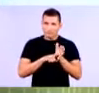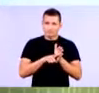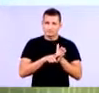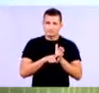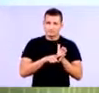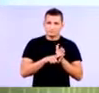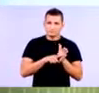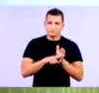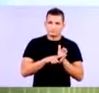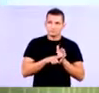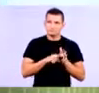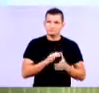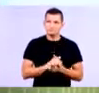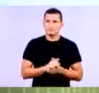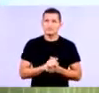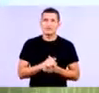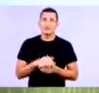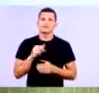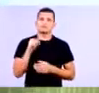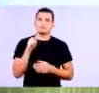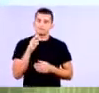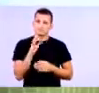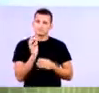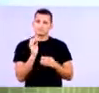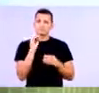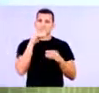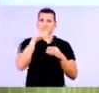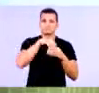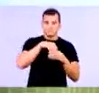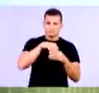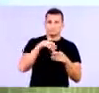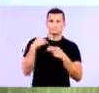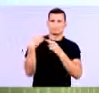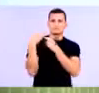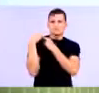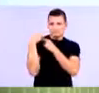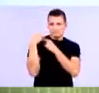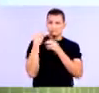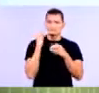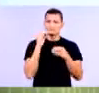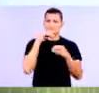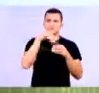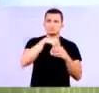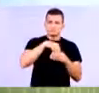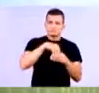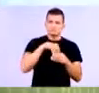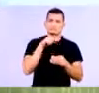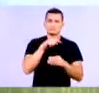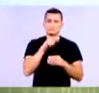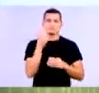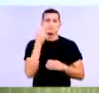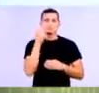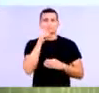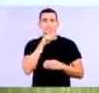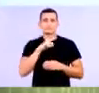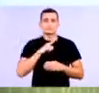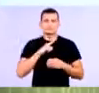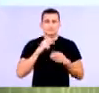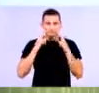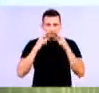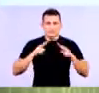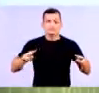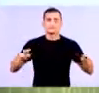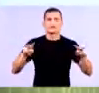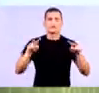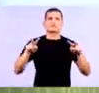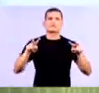que quem estiver implementando, né, o responsável por essa implementação, ele consiga ter uma visão